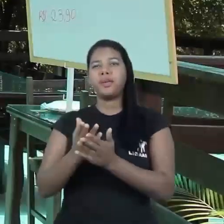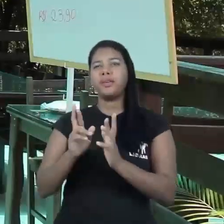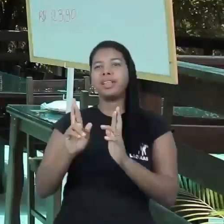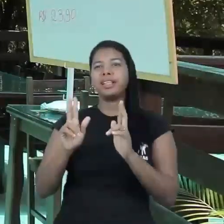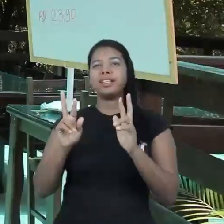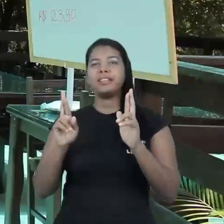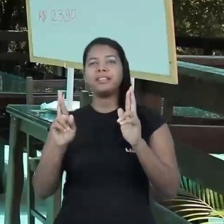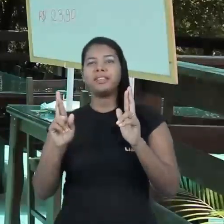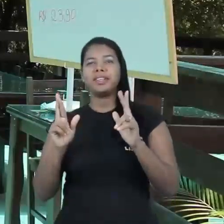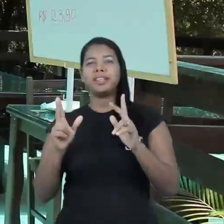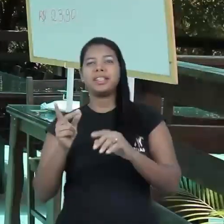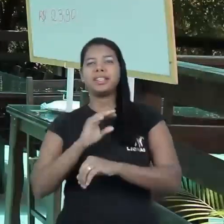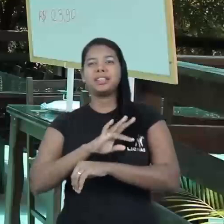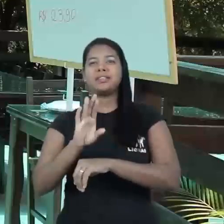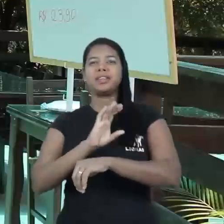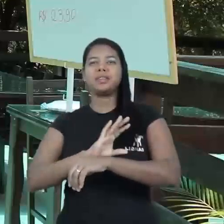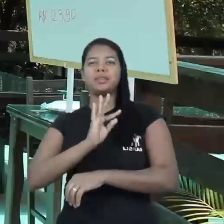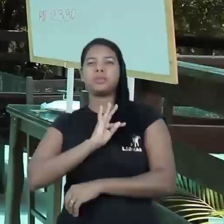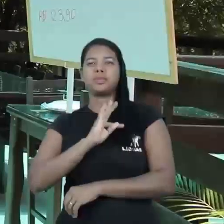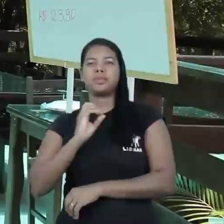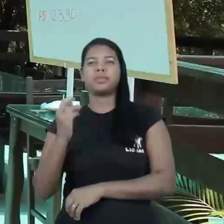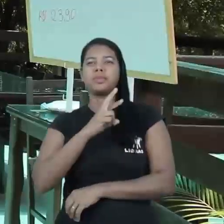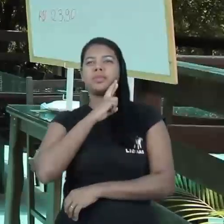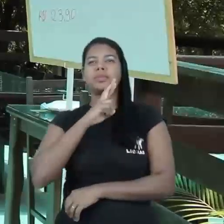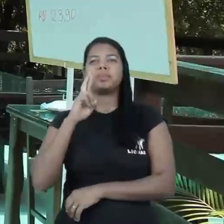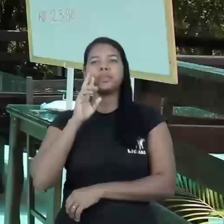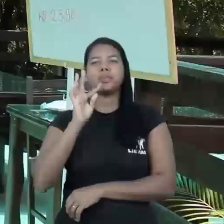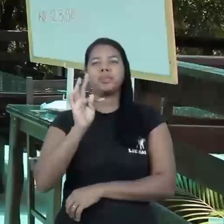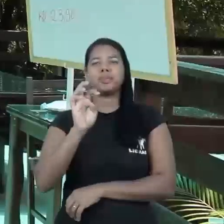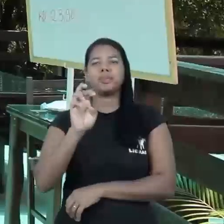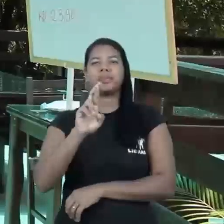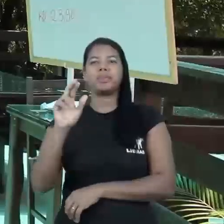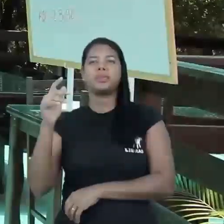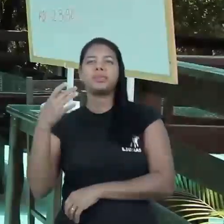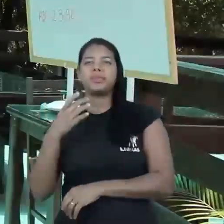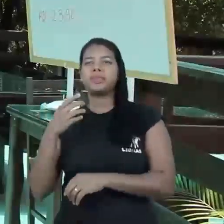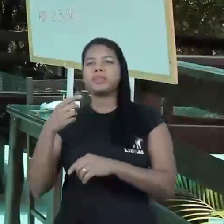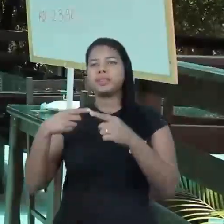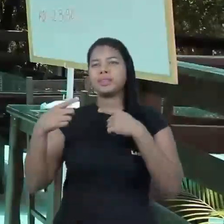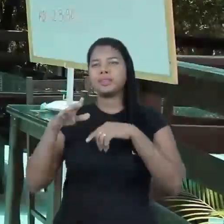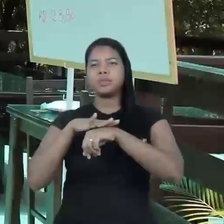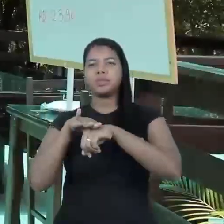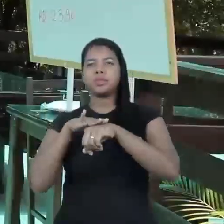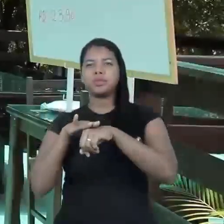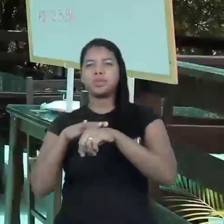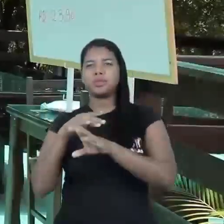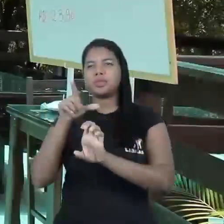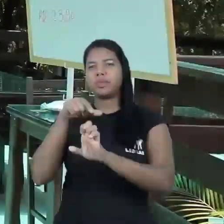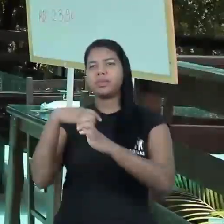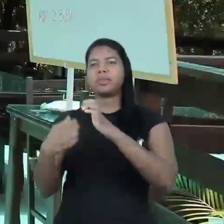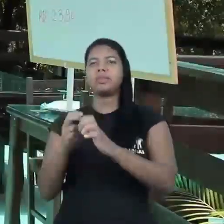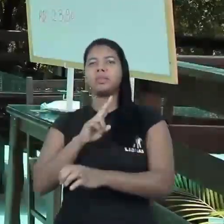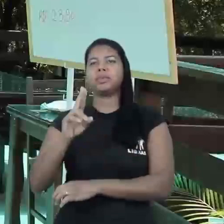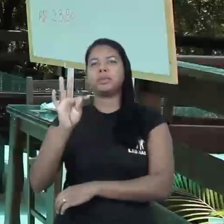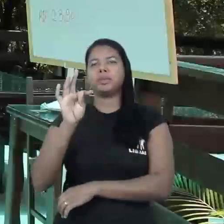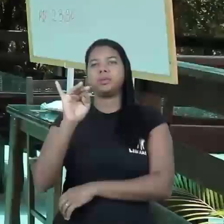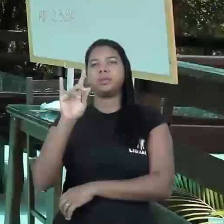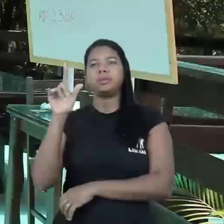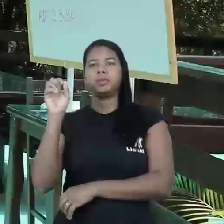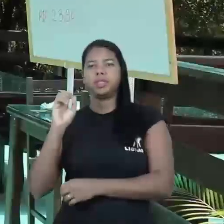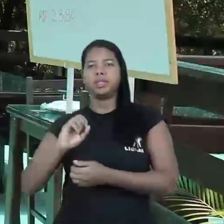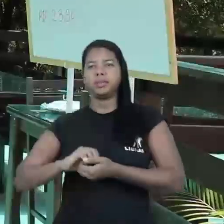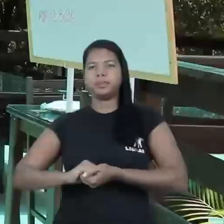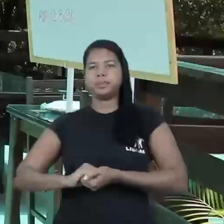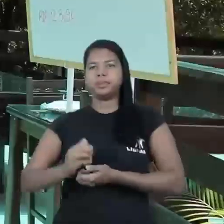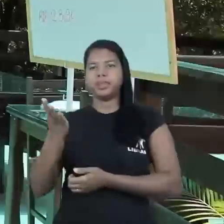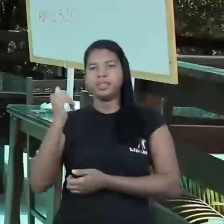para o Inovatec. Estamos aqui no restaurante Terraço e iremos bater um papo legal aí com o empresário e empreendedor Thiago